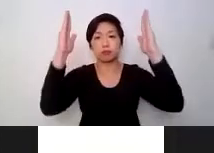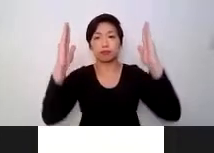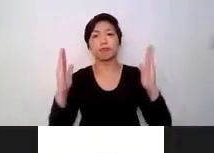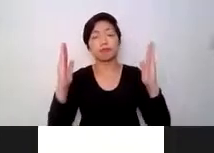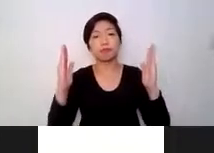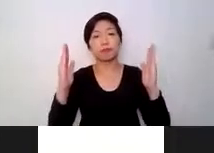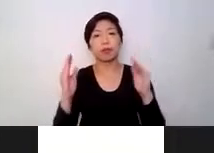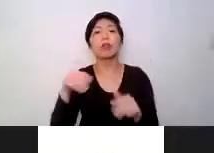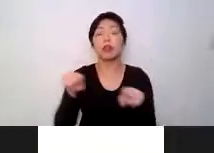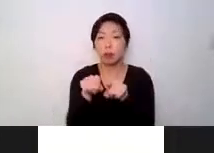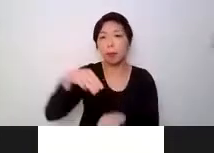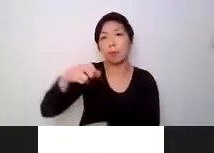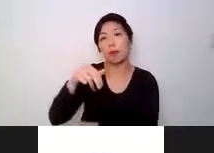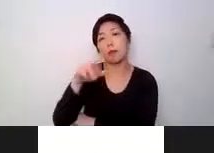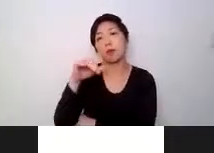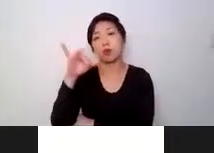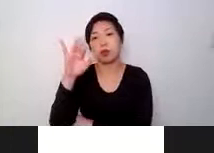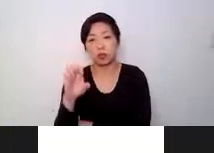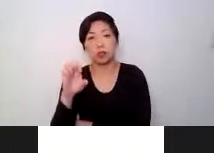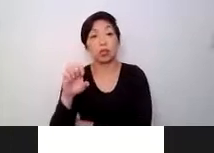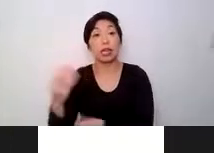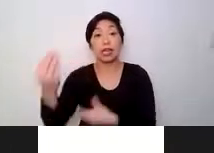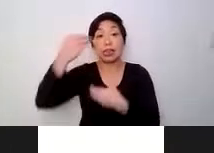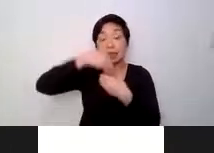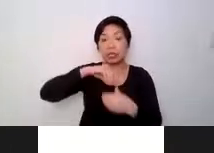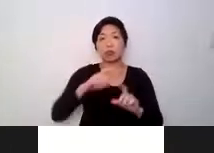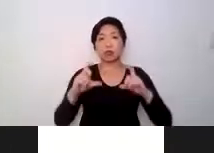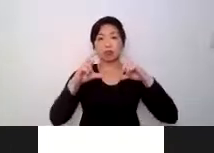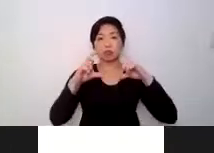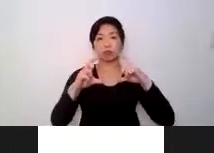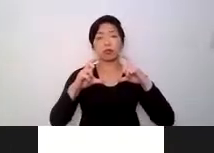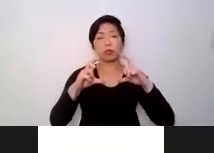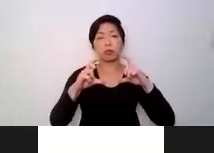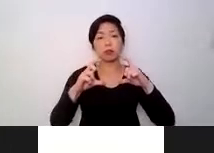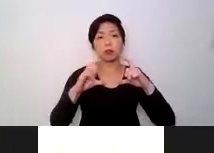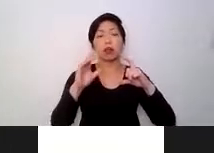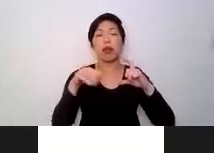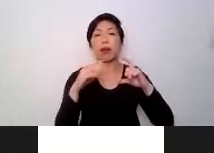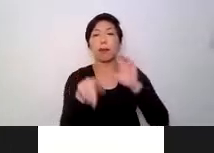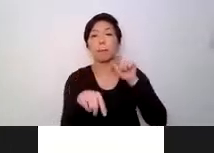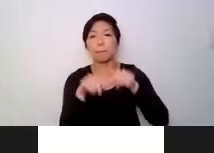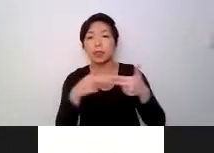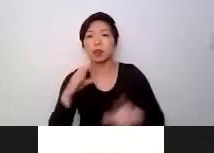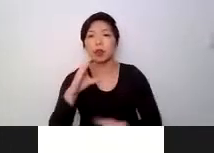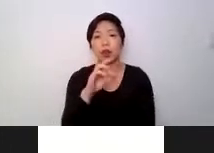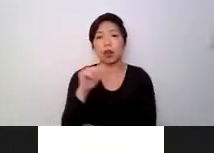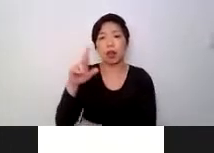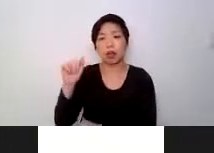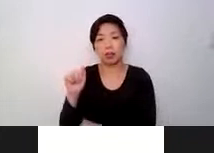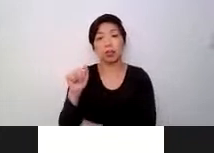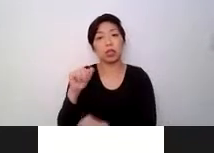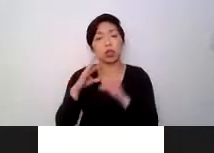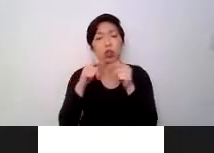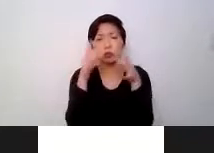cubo ele abriga em seu interior um medalhão em Carrara que é banhado por um rasgo de luz enital e sobre esses elementos